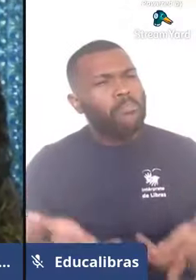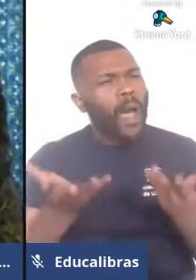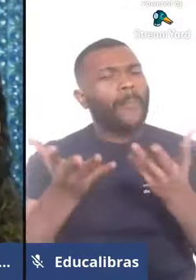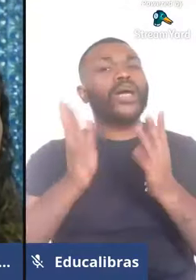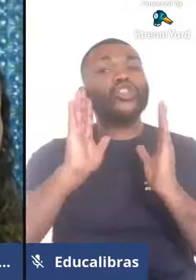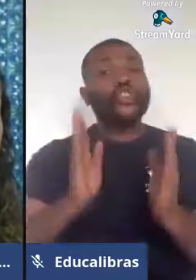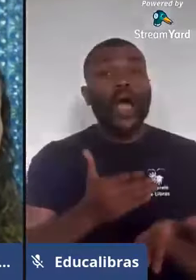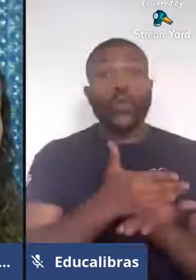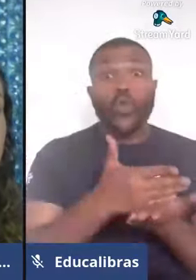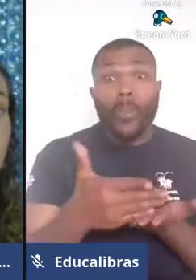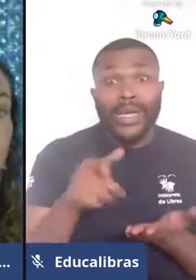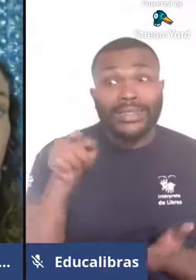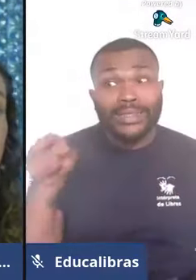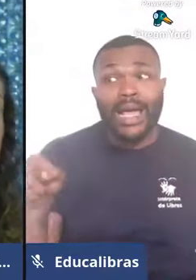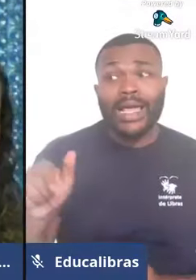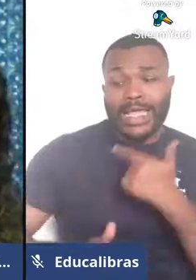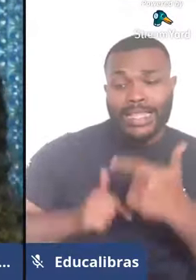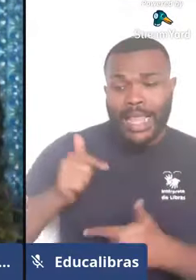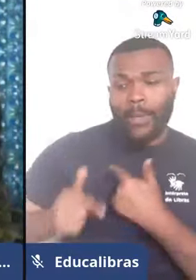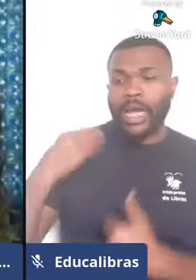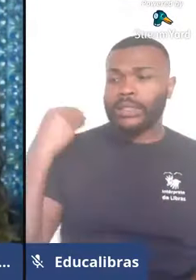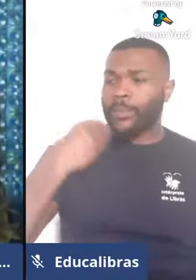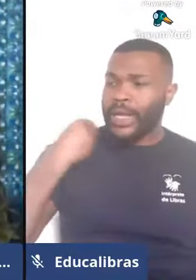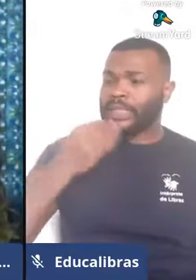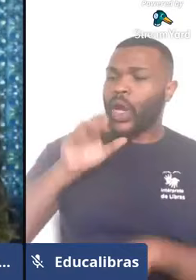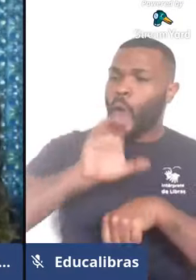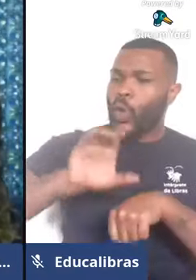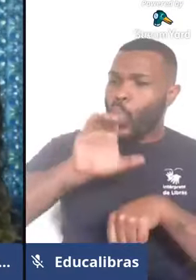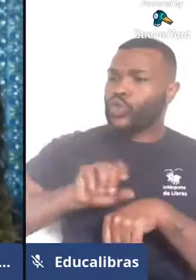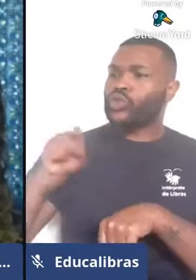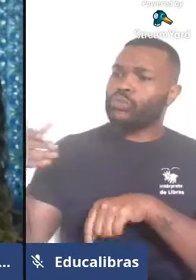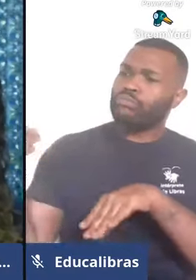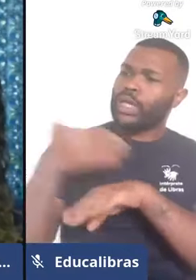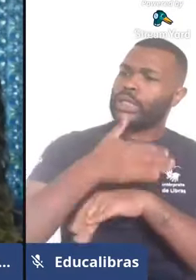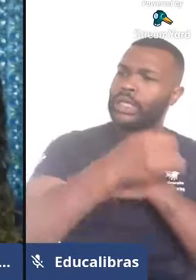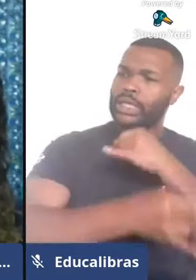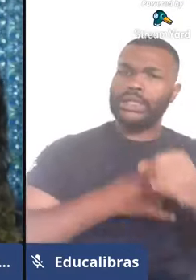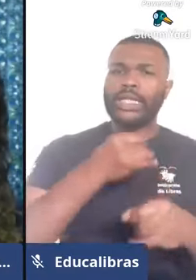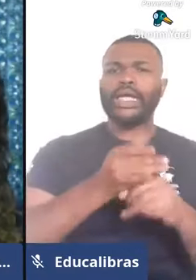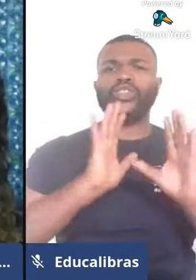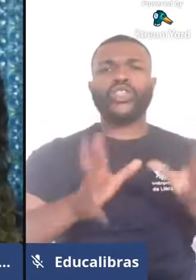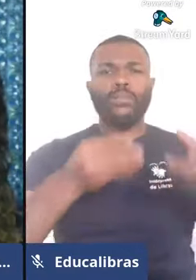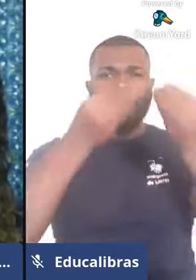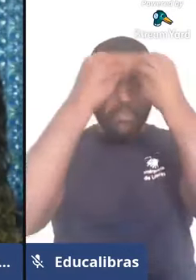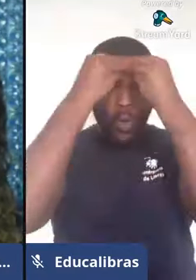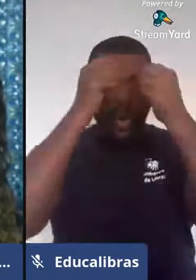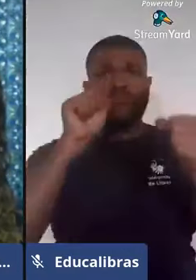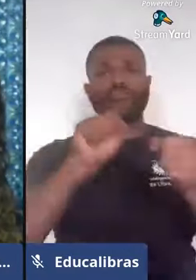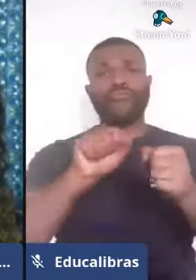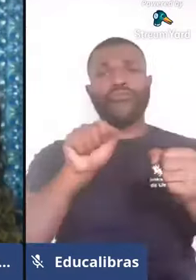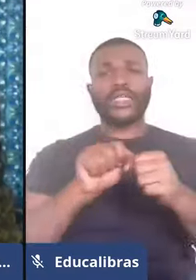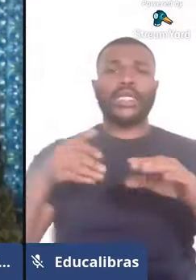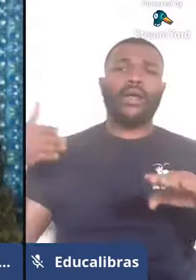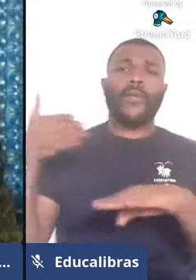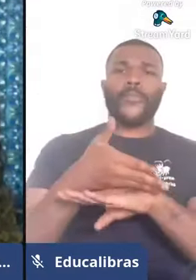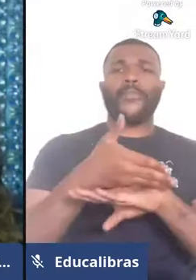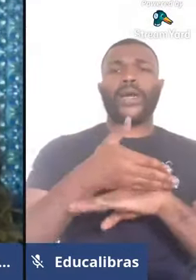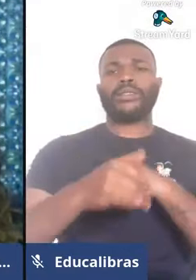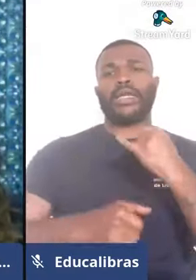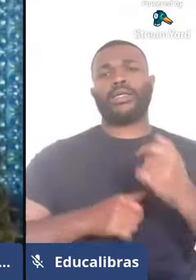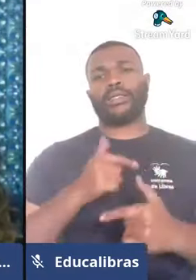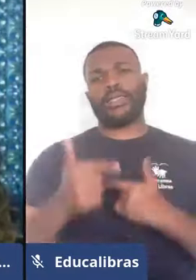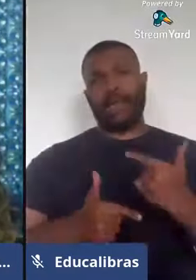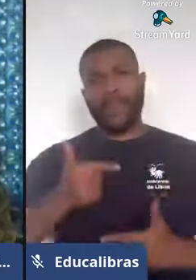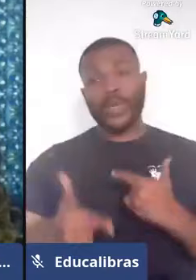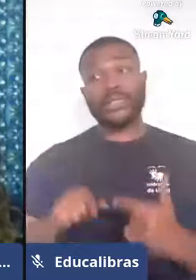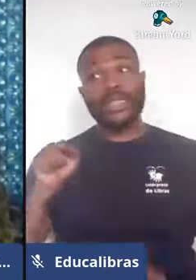então tá ali, né, o curso está pronto, o funcionário entra, já é um dos cursos que ele tem que fazer para o processo de integração. E aí foi muito legal,